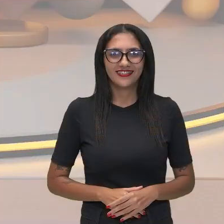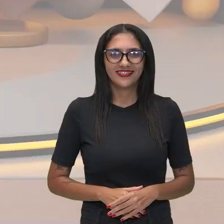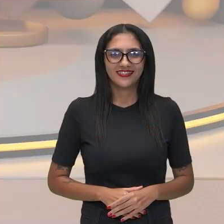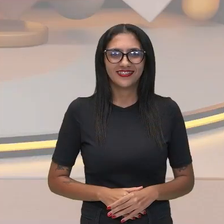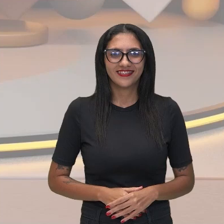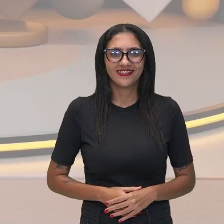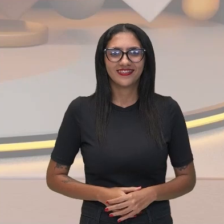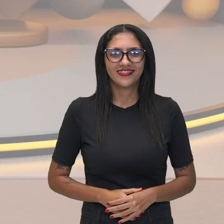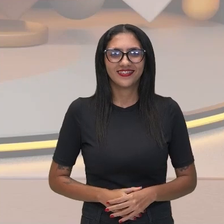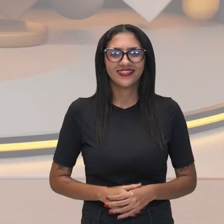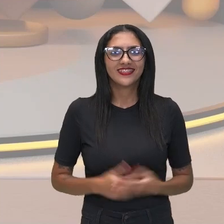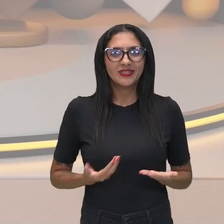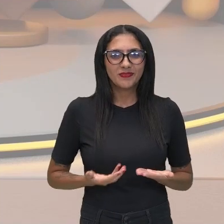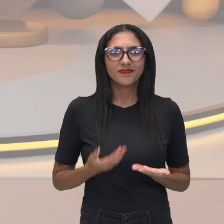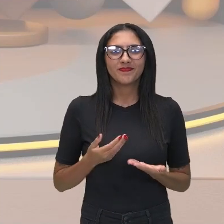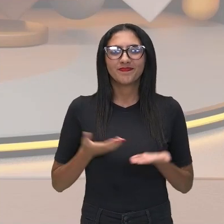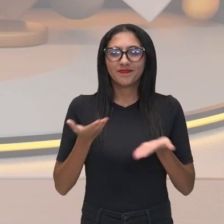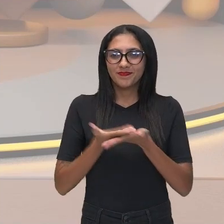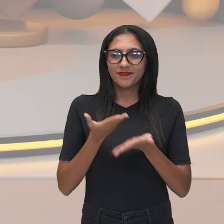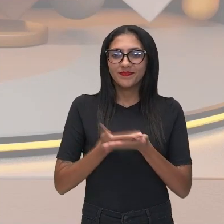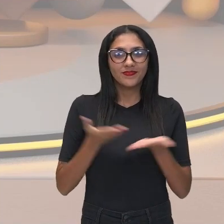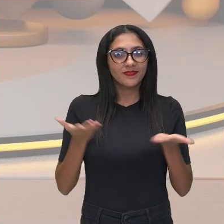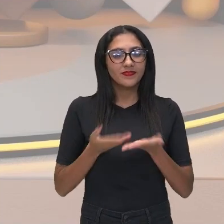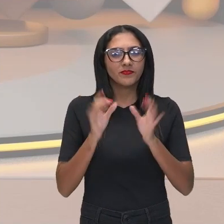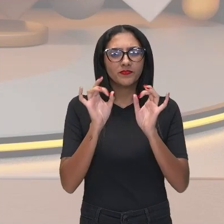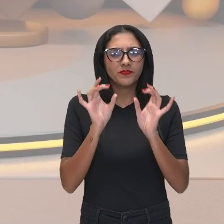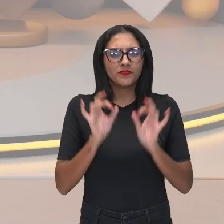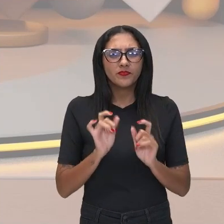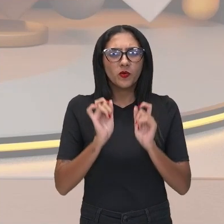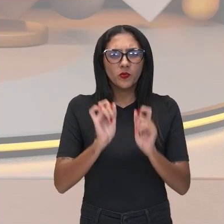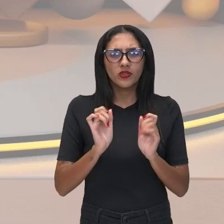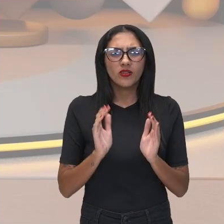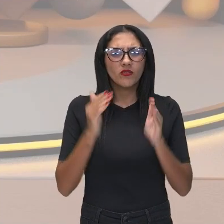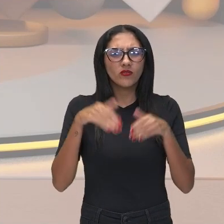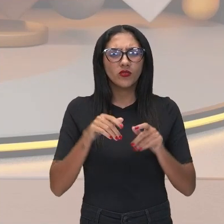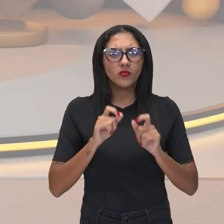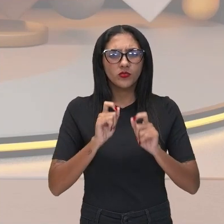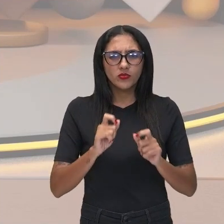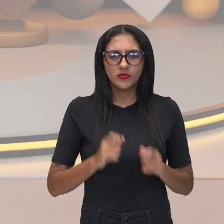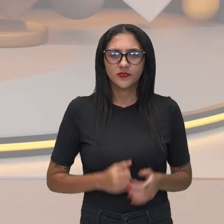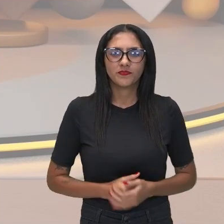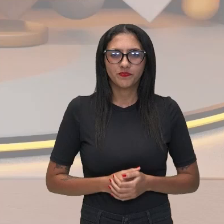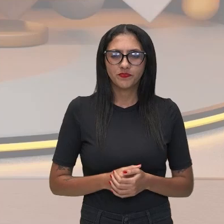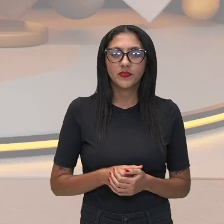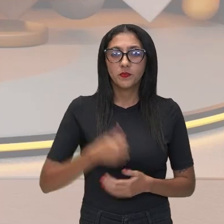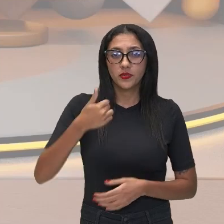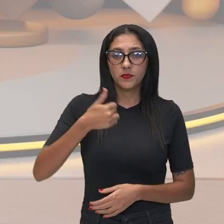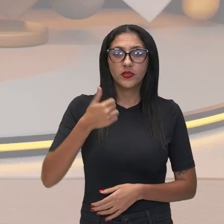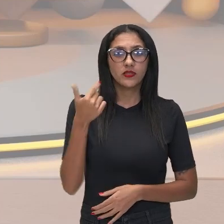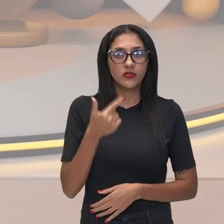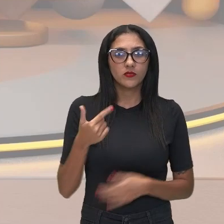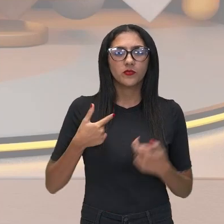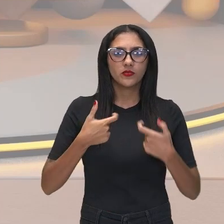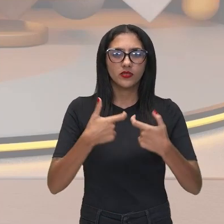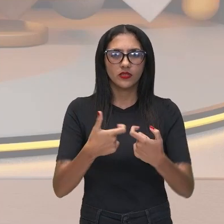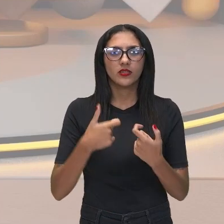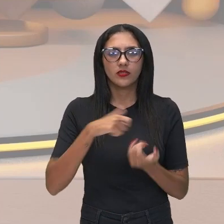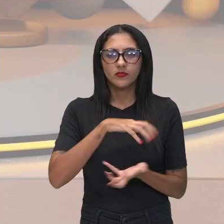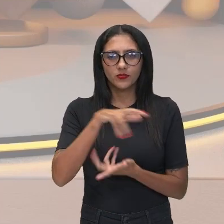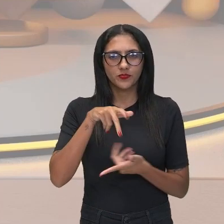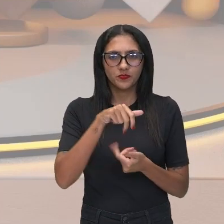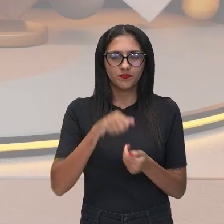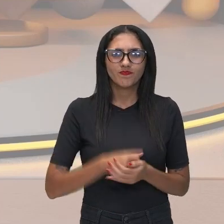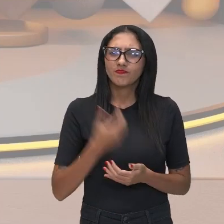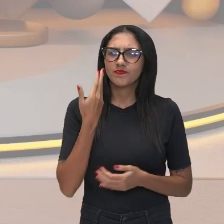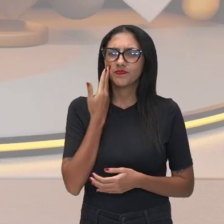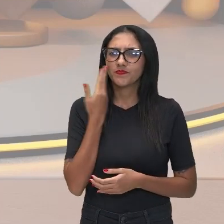É isso aí então, gente, vamos falar nessa aula sobre Primeira e Segunda Guerras Mundiais, não é isso? E estamos vendo aqui nessas imagens que